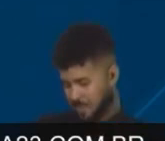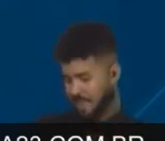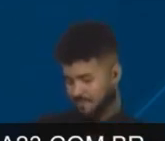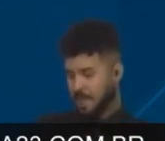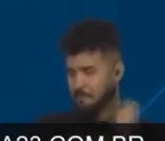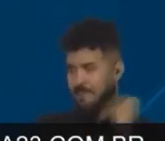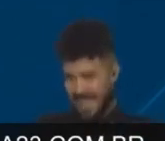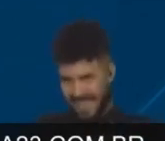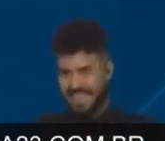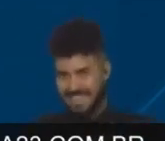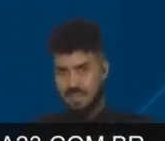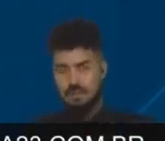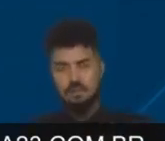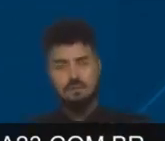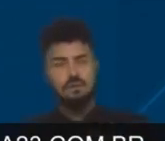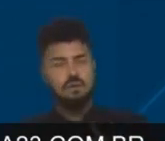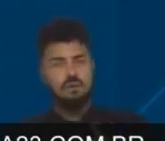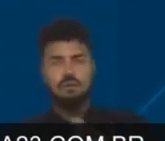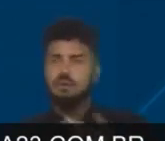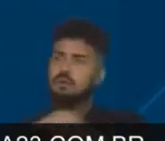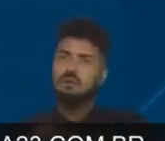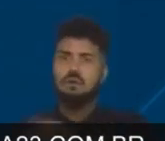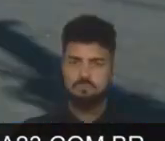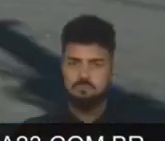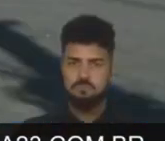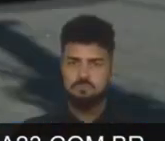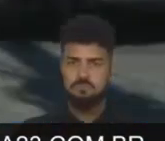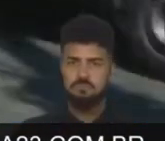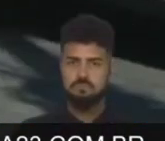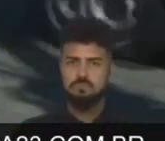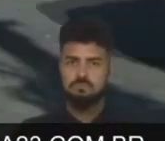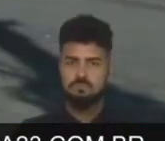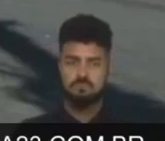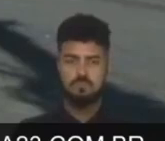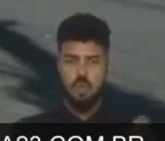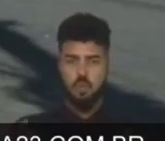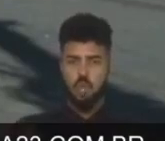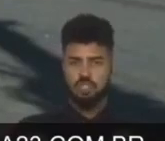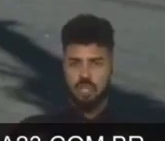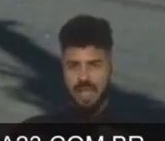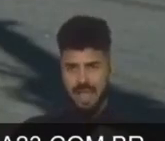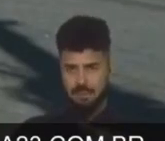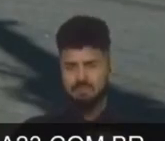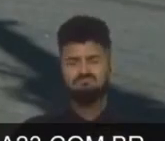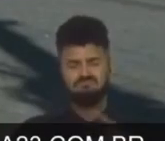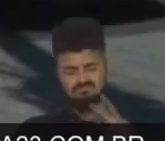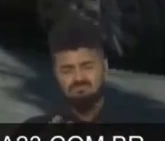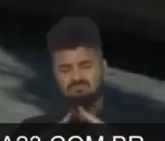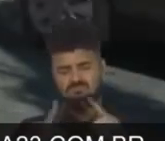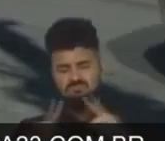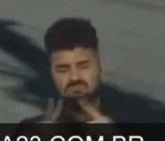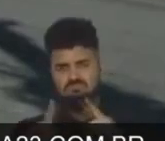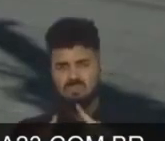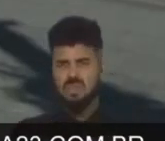no valor da tarifa para o passageiro, o motorista nem vê. Os motoristas de aplicativos fazem protestos também em